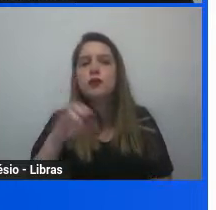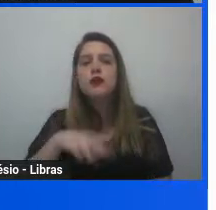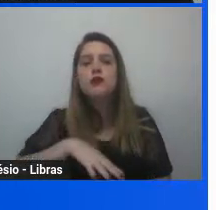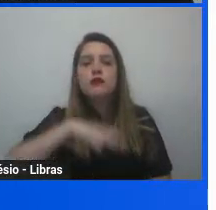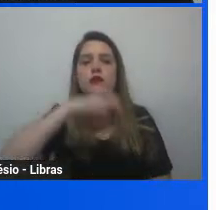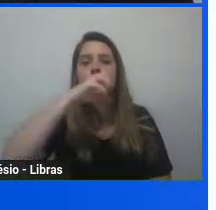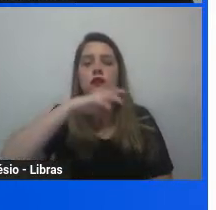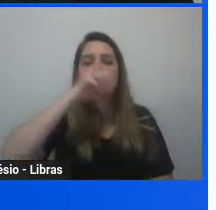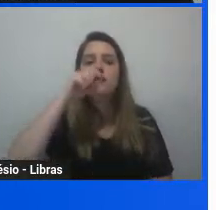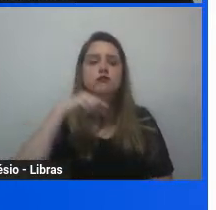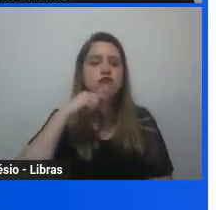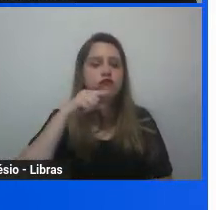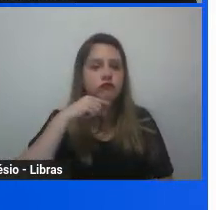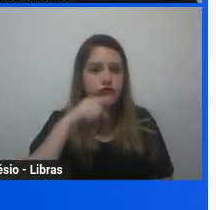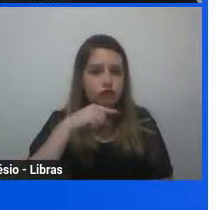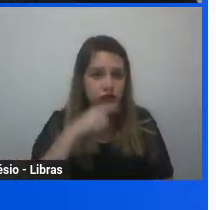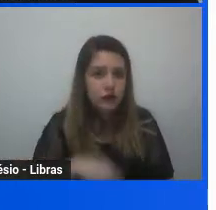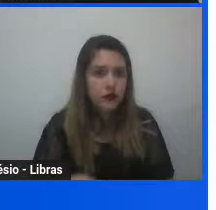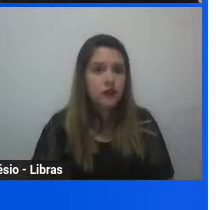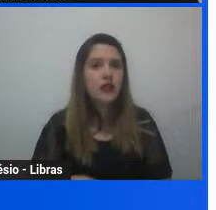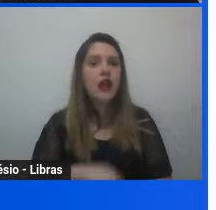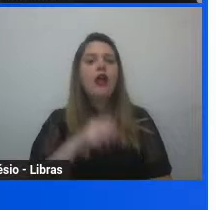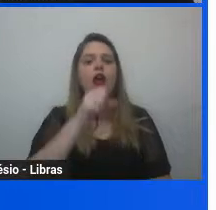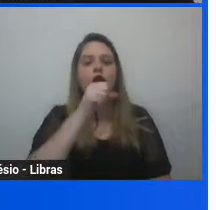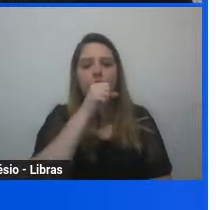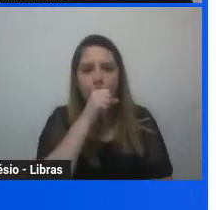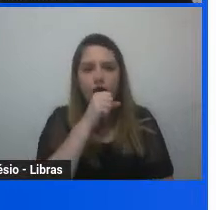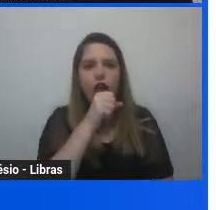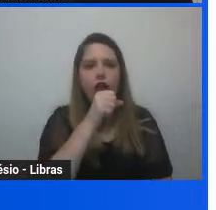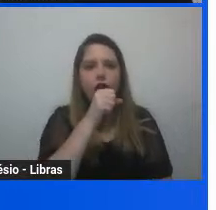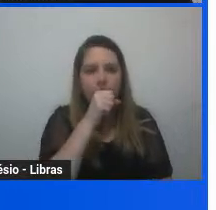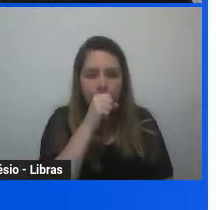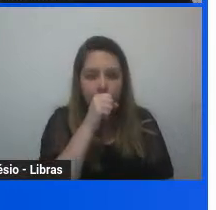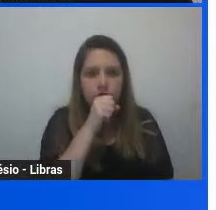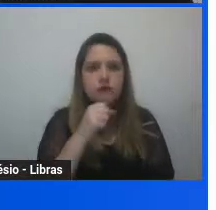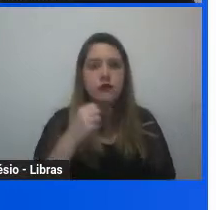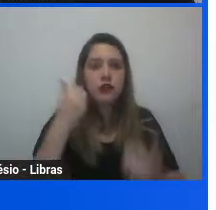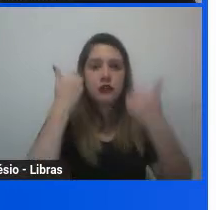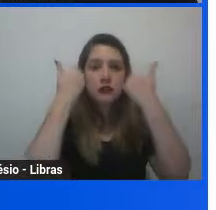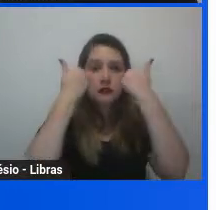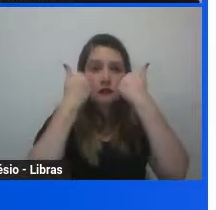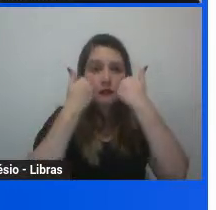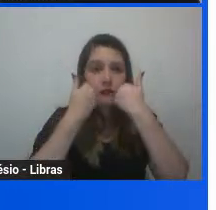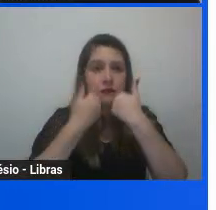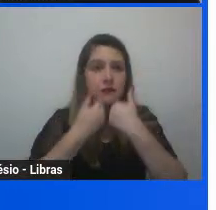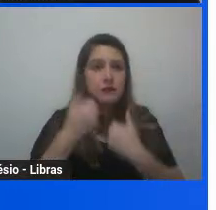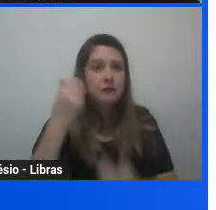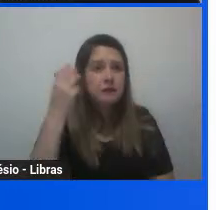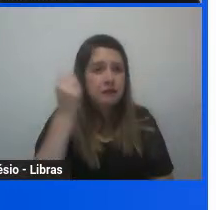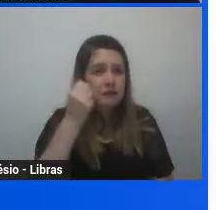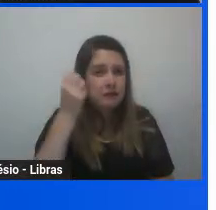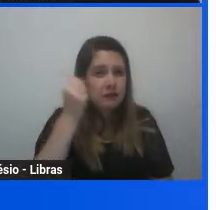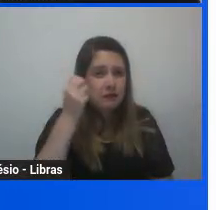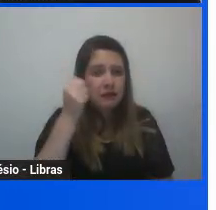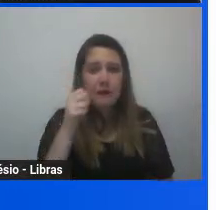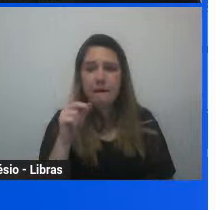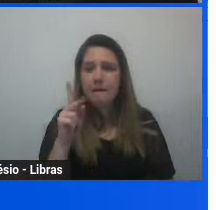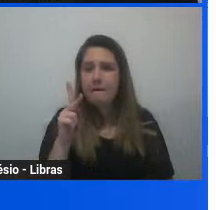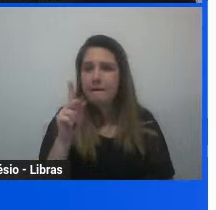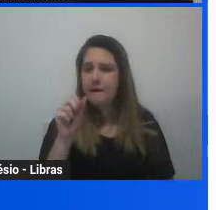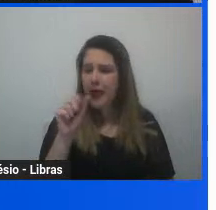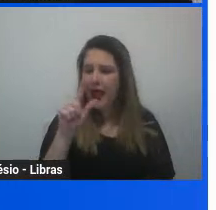respirar. Ele vai tossir, vai se apresentar com pálido, com